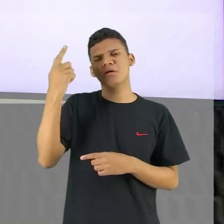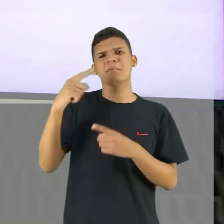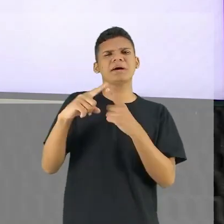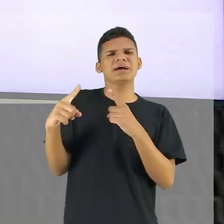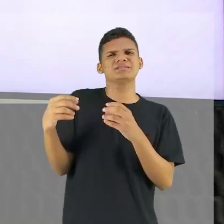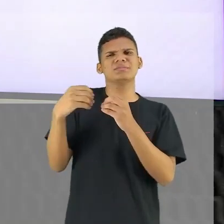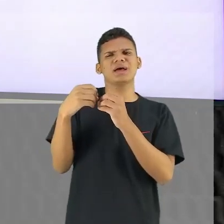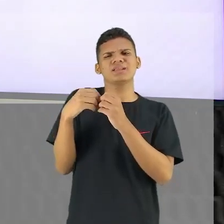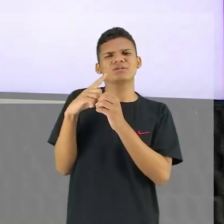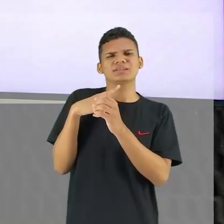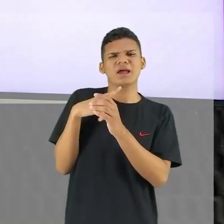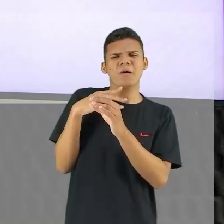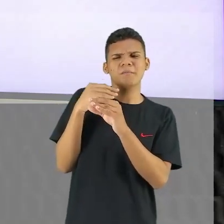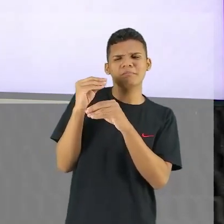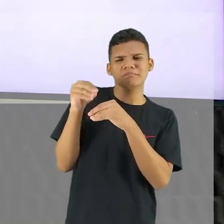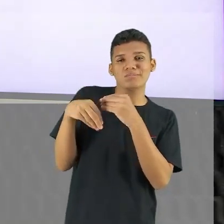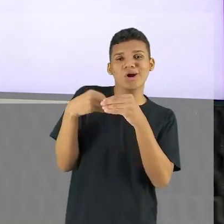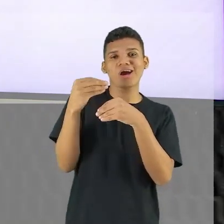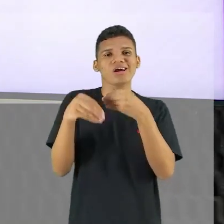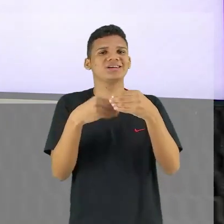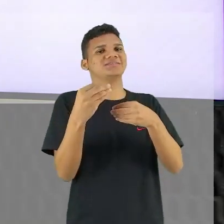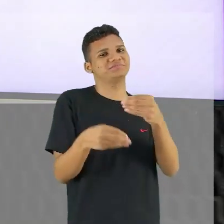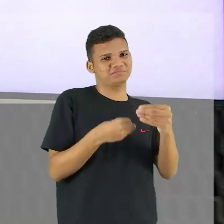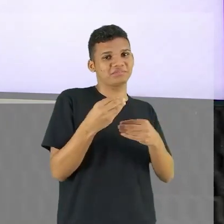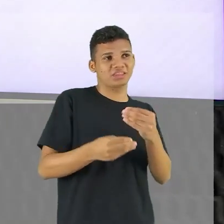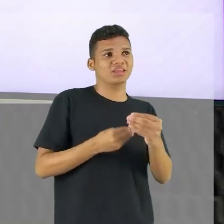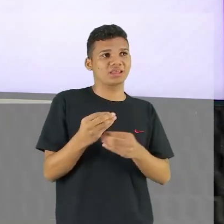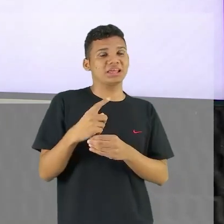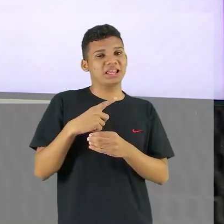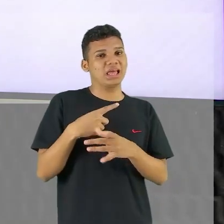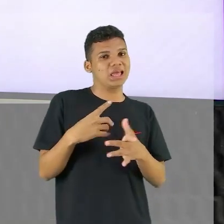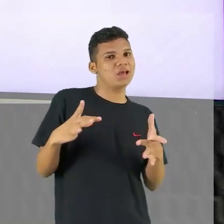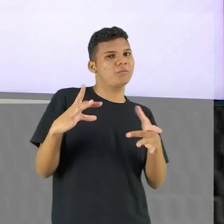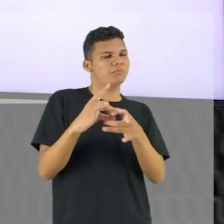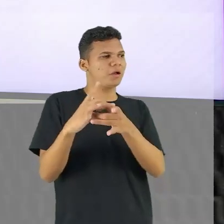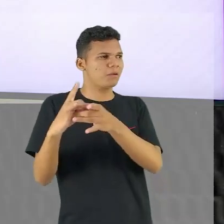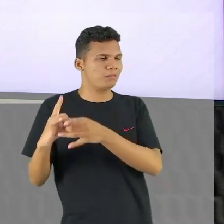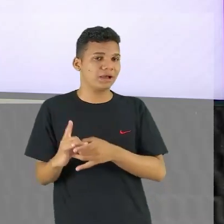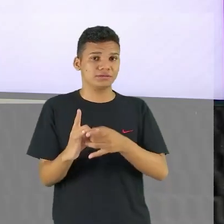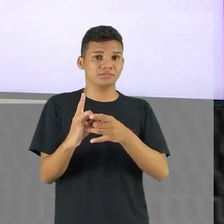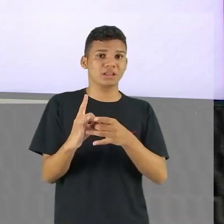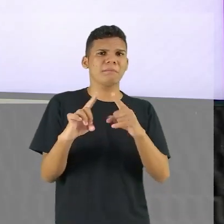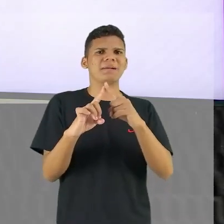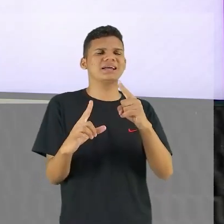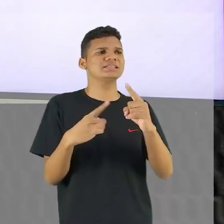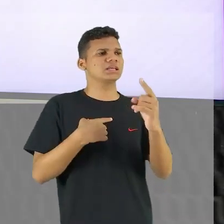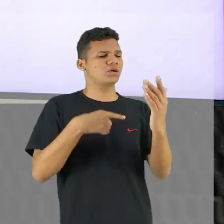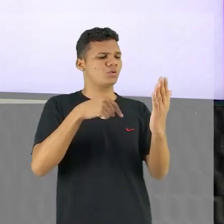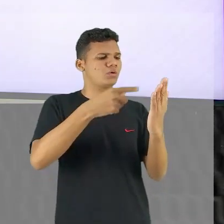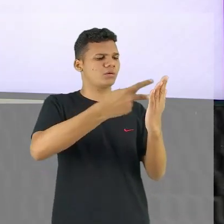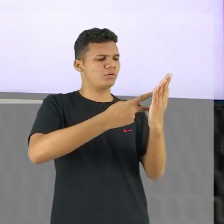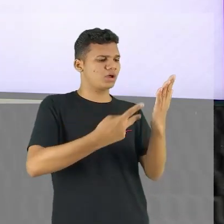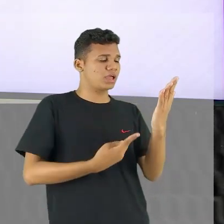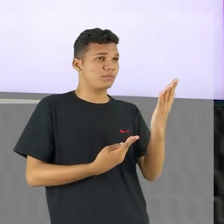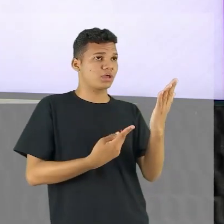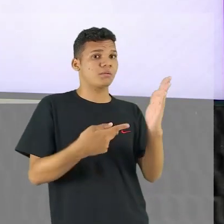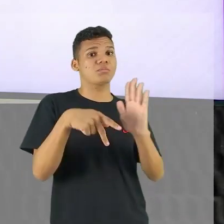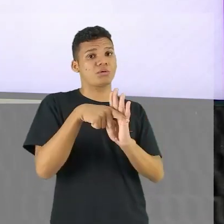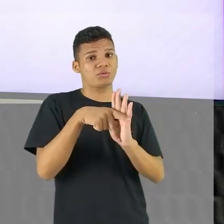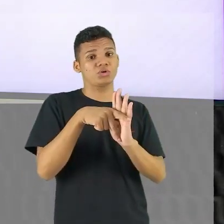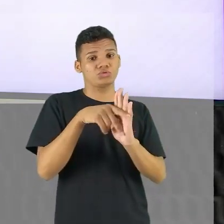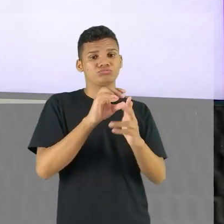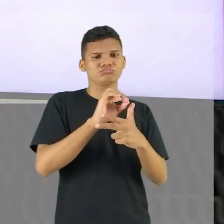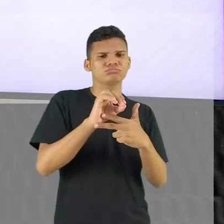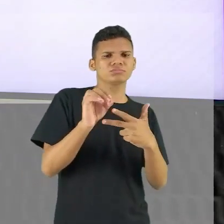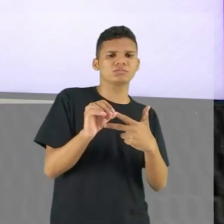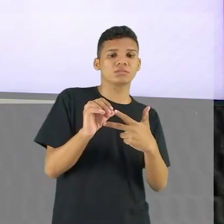que mistura esses dois idiomas. Então, há uma convergência. Aqui também tem um poema no Enem PPL,